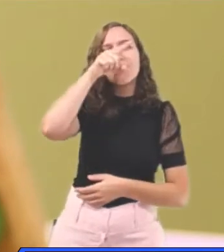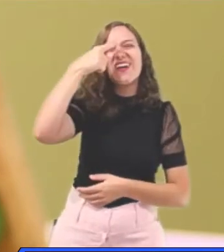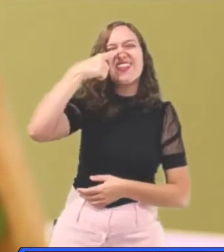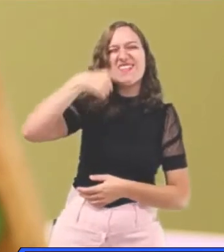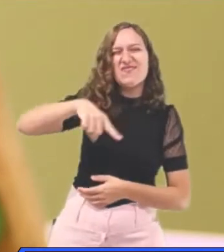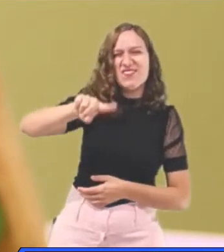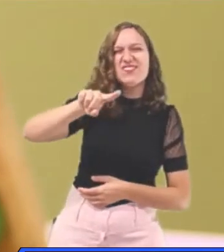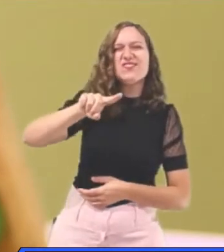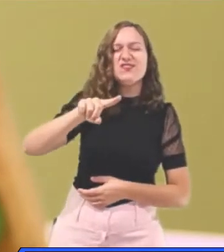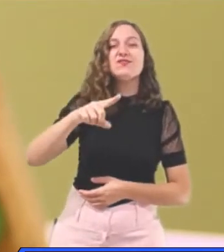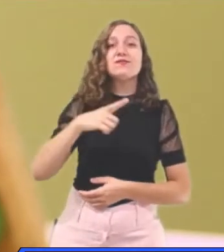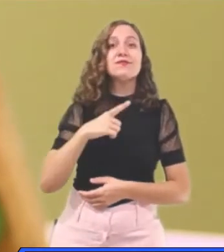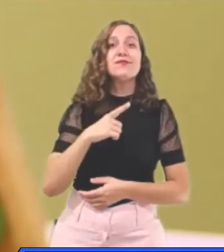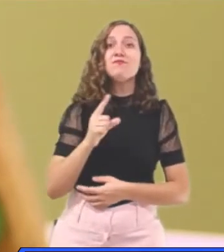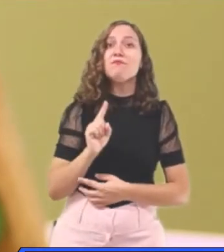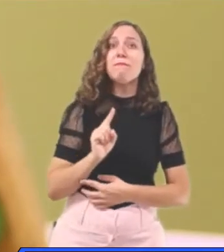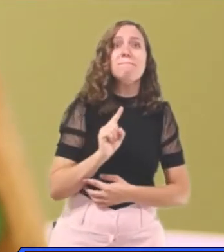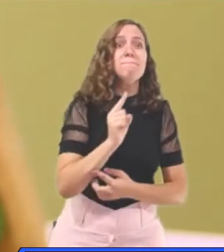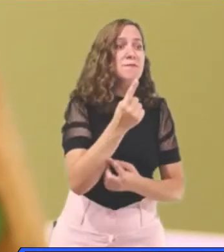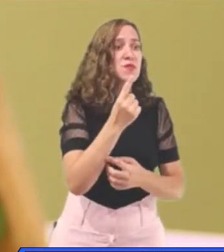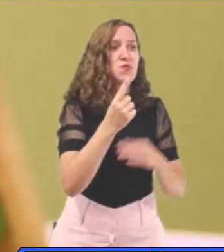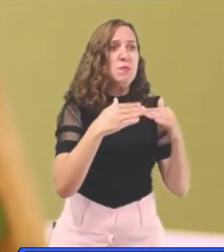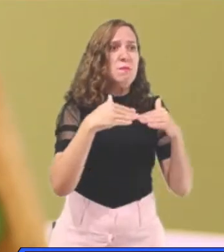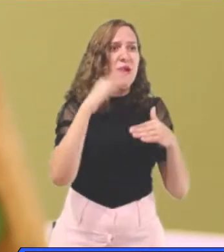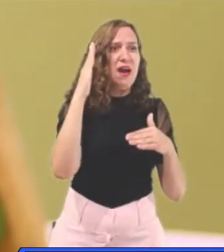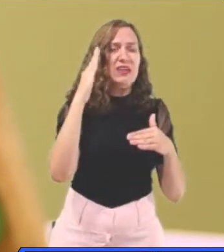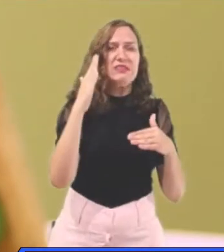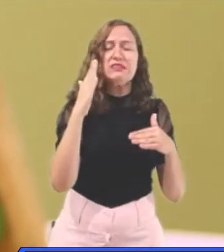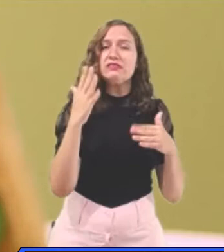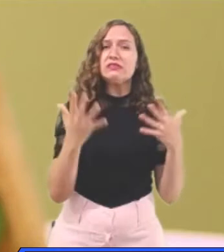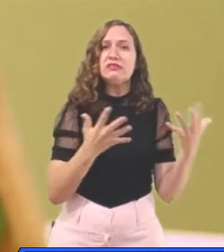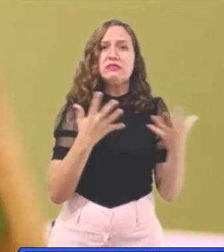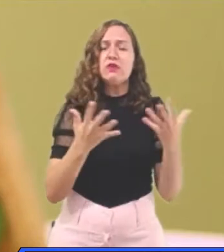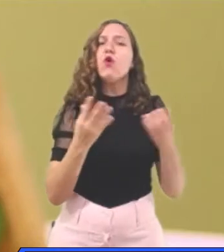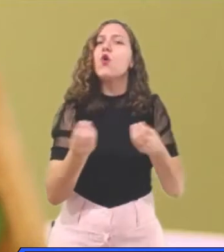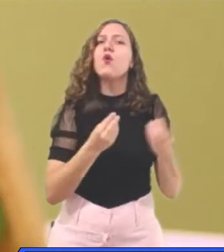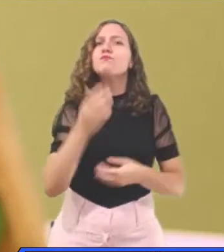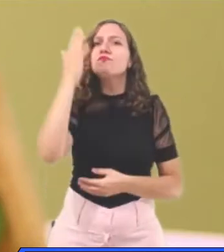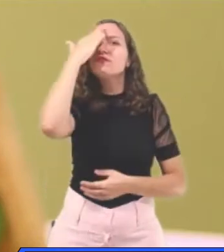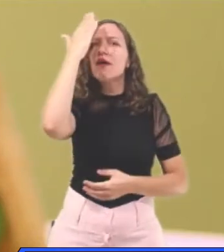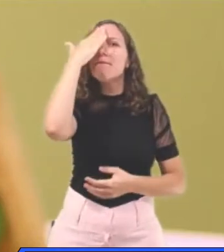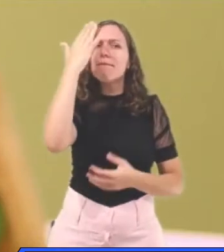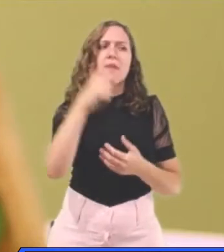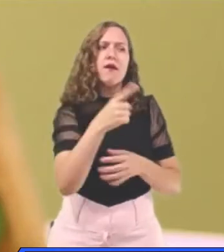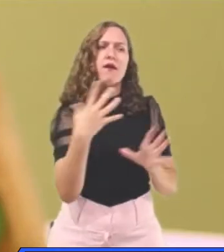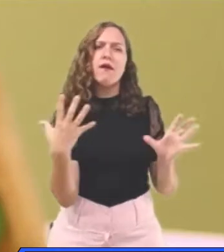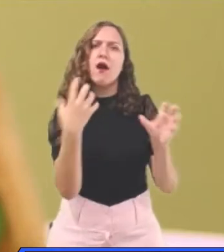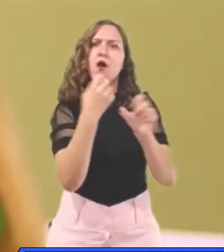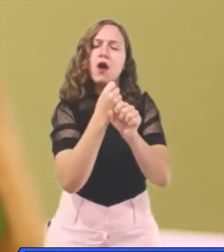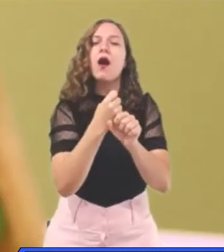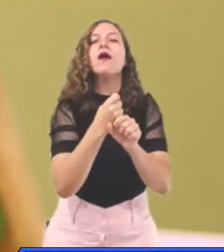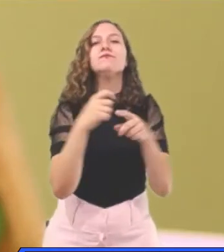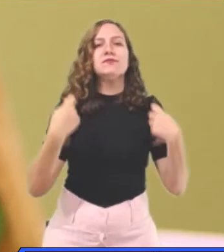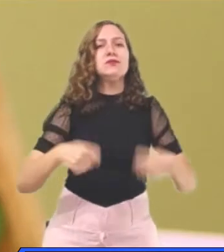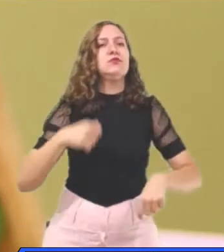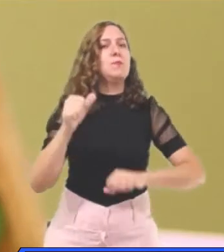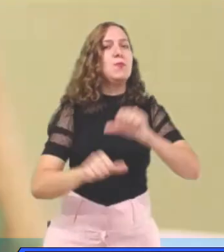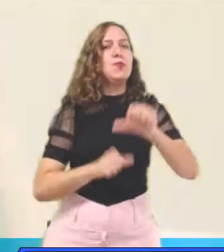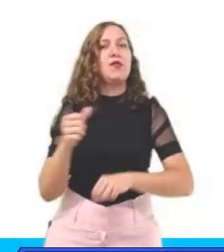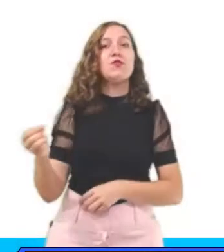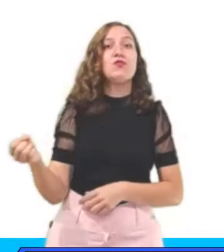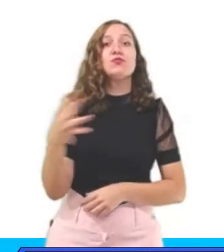1.000 quilos, como que eu vou determinar isso? Aí nós vamos usar uma